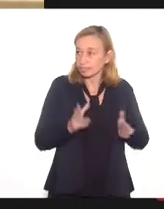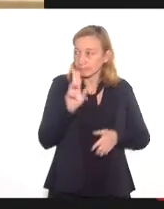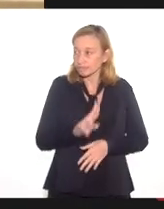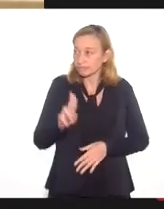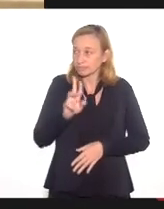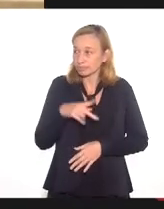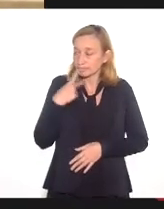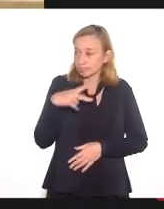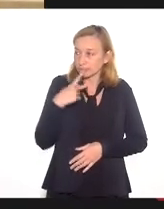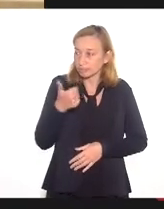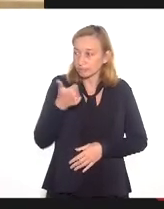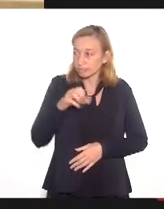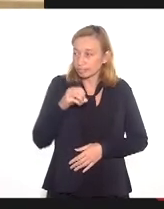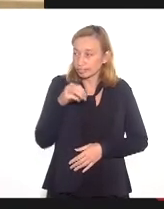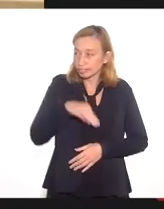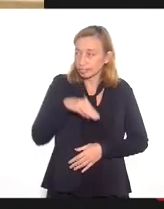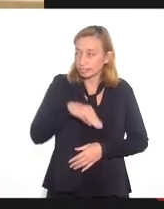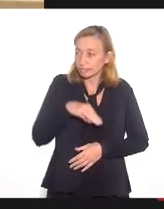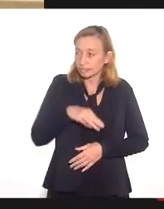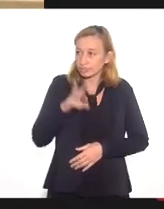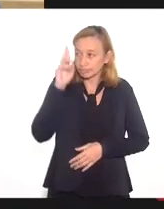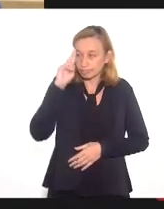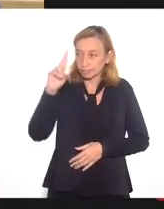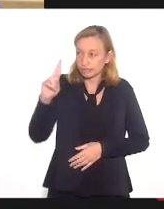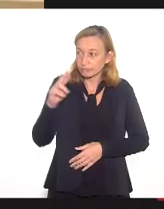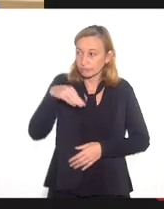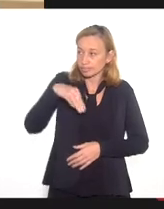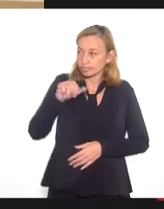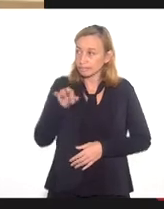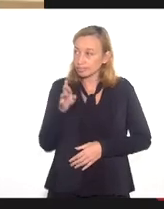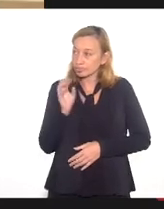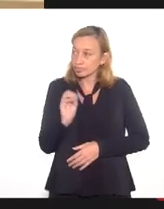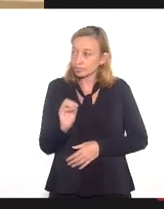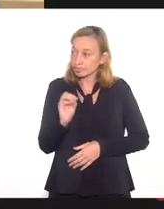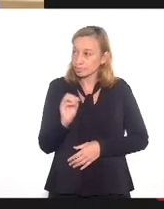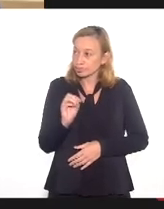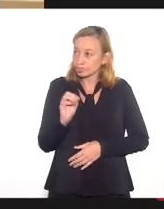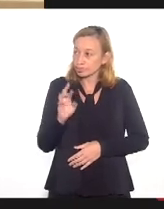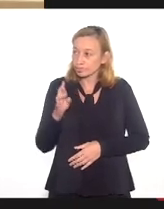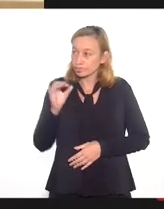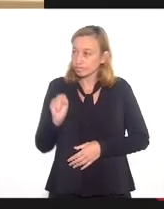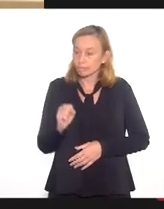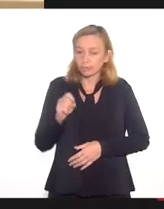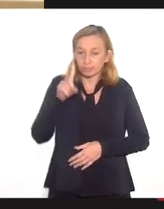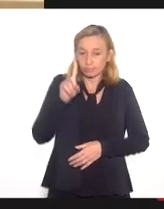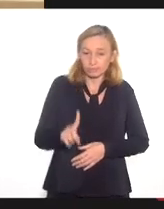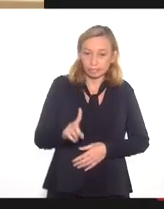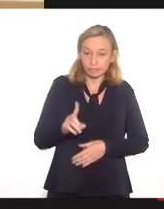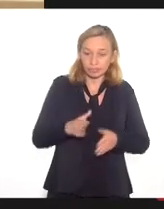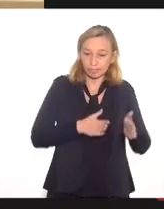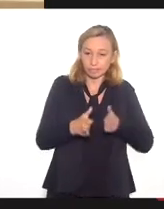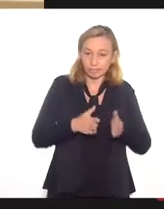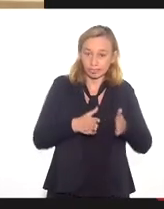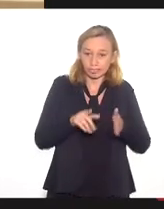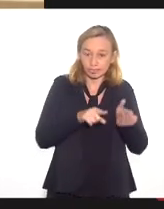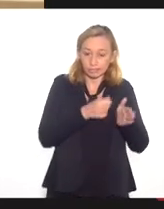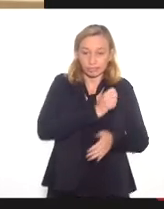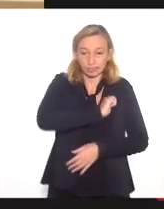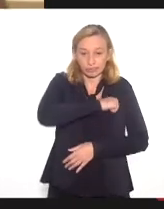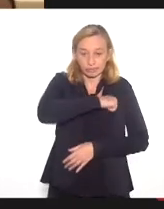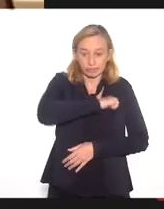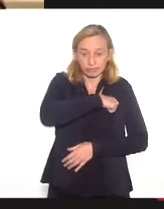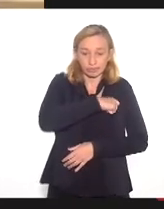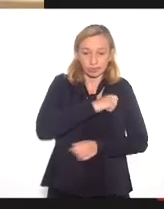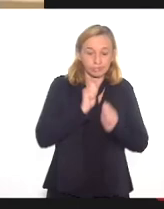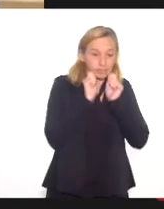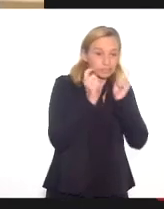uso da fala por 10 minutos o senhor Mauro Osório que é diretor da assessoria fiscal da Alerj